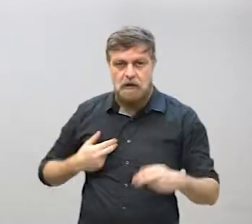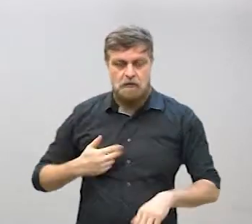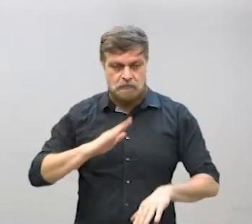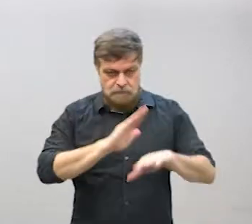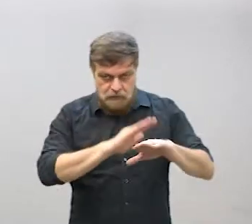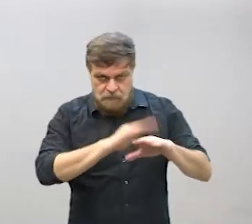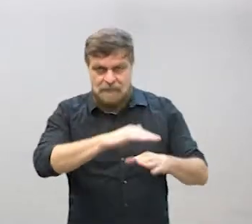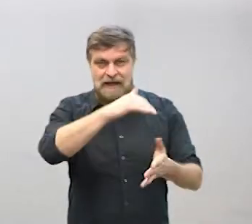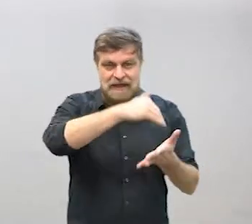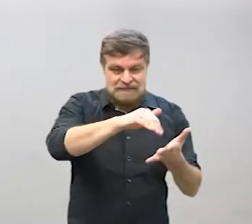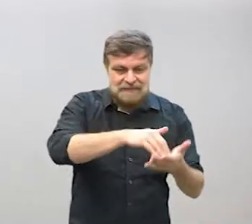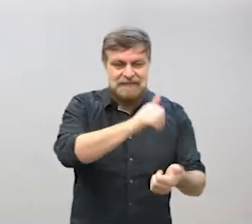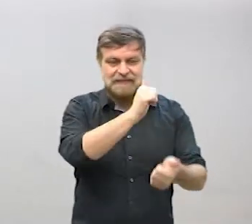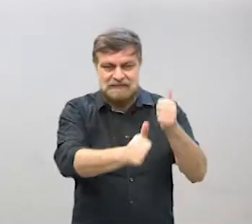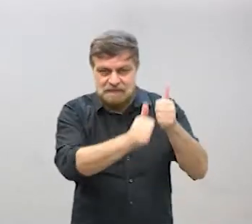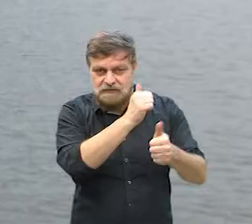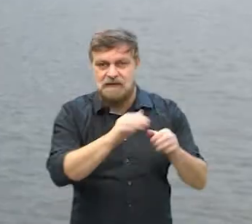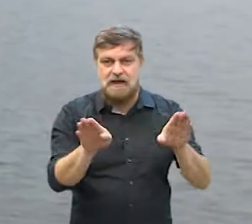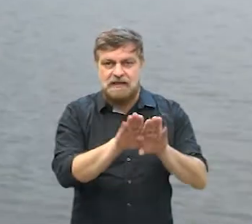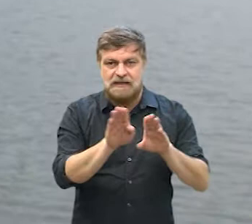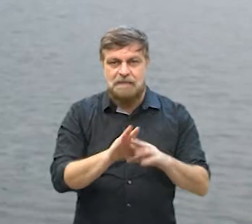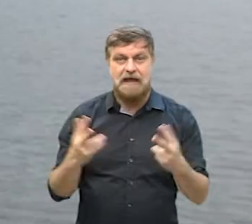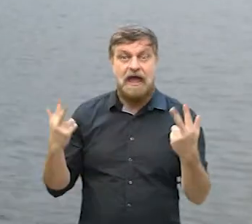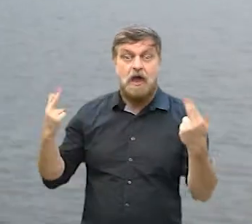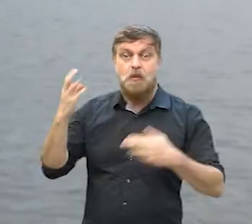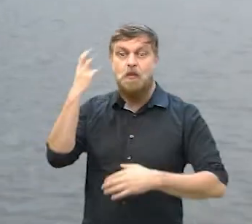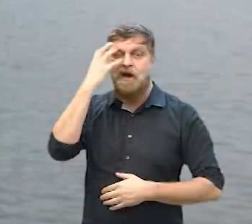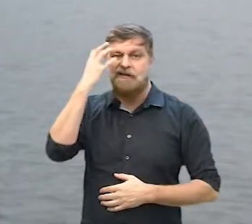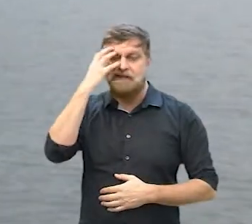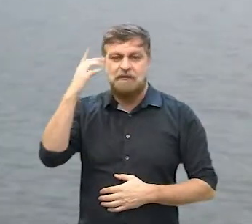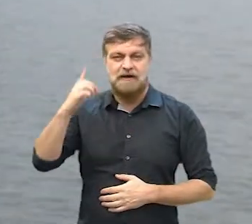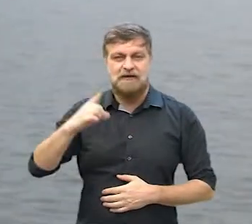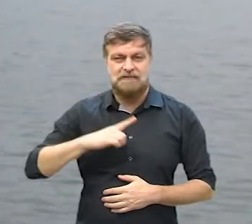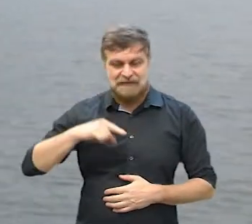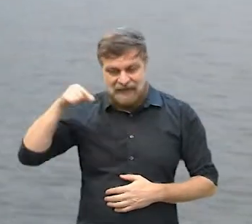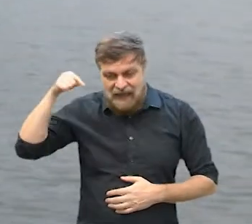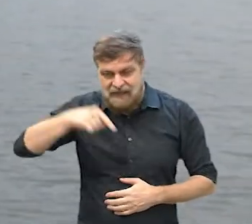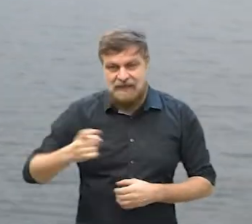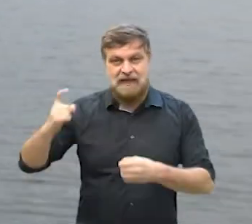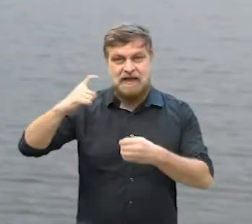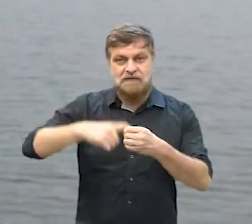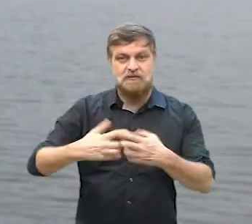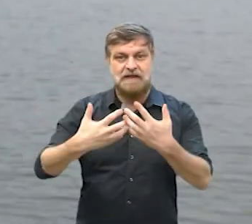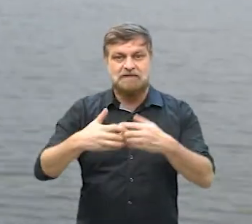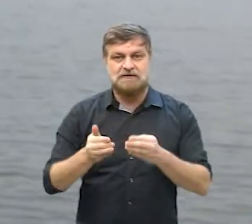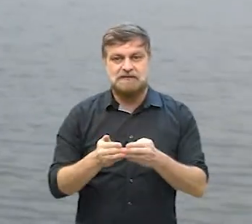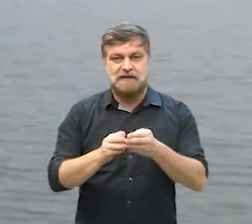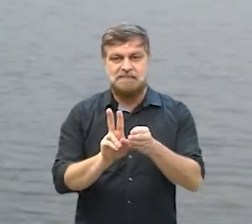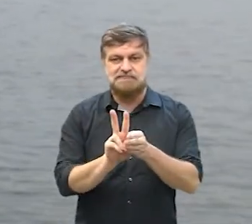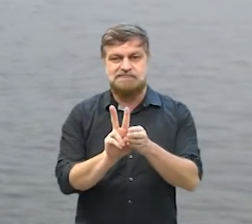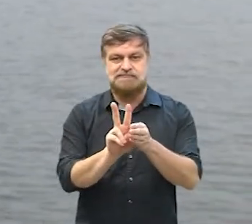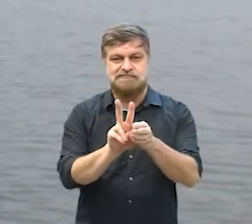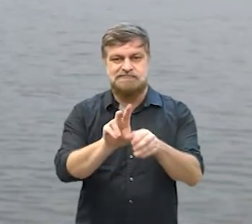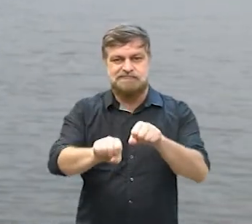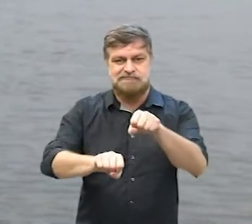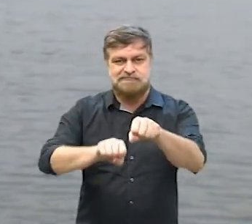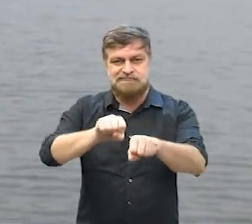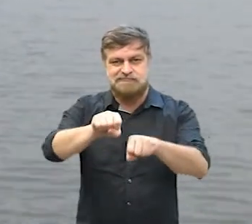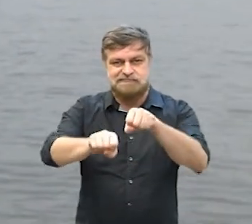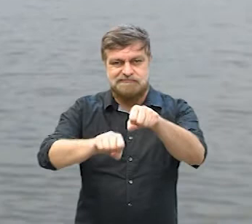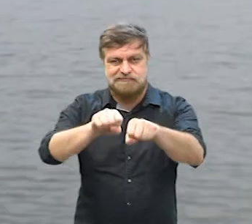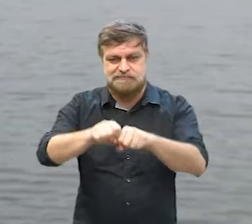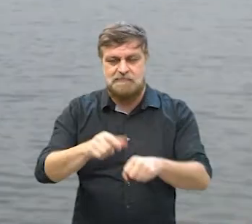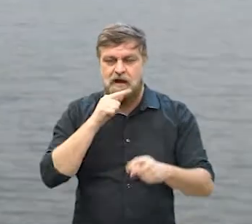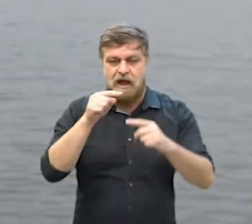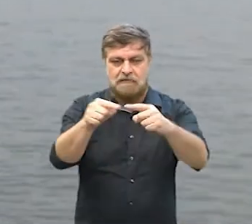prefeitura através do serviço público da secretaria de esportes também faça na mesma forma a instalação aqui reativação dos pedalinhos aqui da